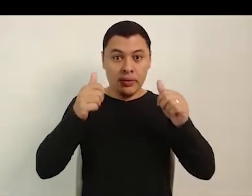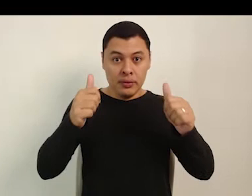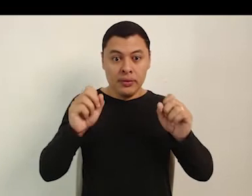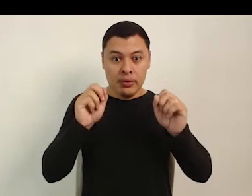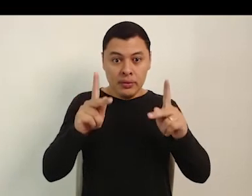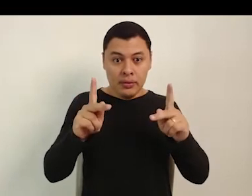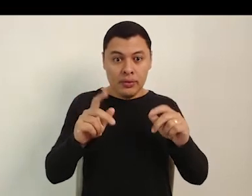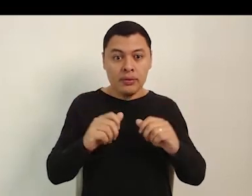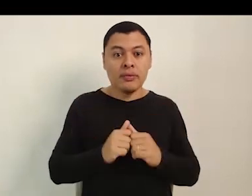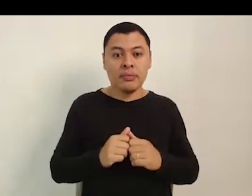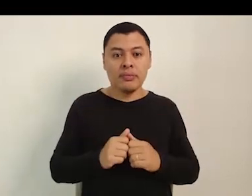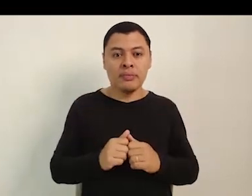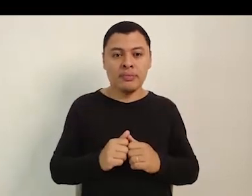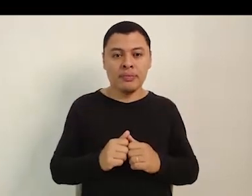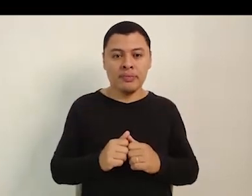chat.